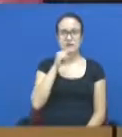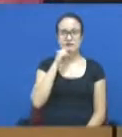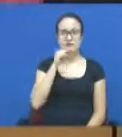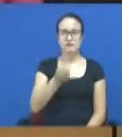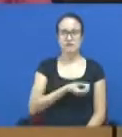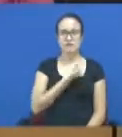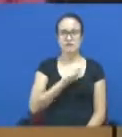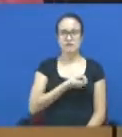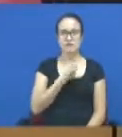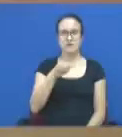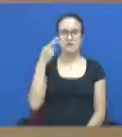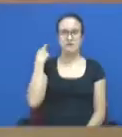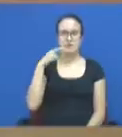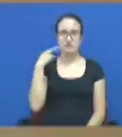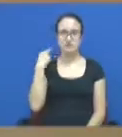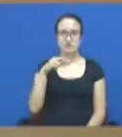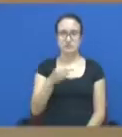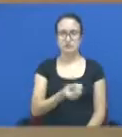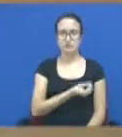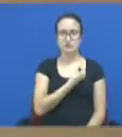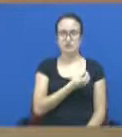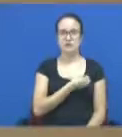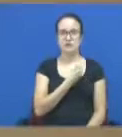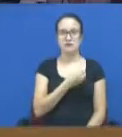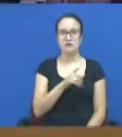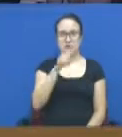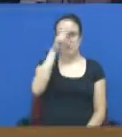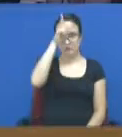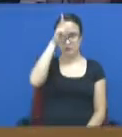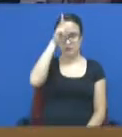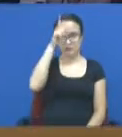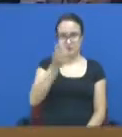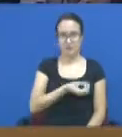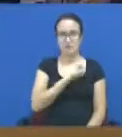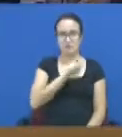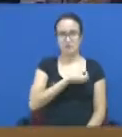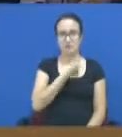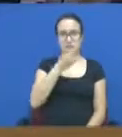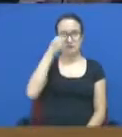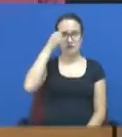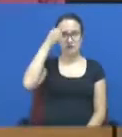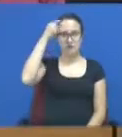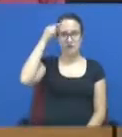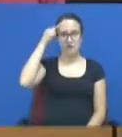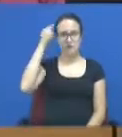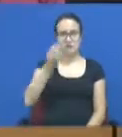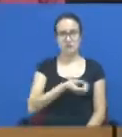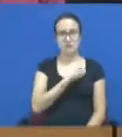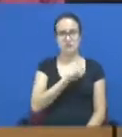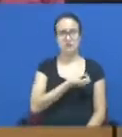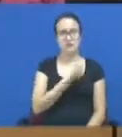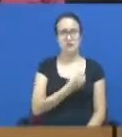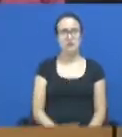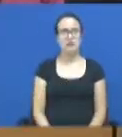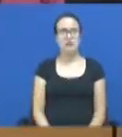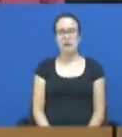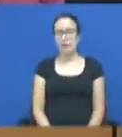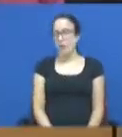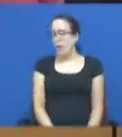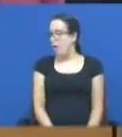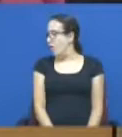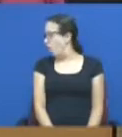excelência. Ronei Costa Martins. Presente. Sidney Pascotto. Presente. E Wilson Nunes Cerqueira. Presente.